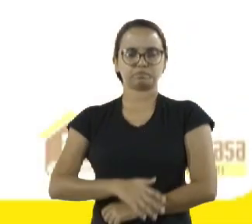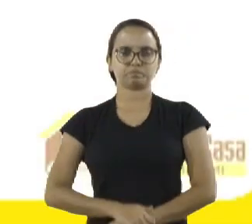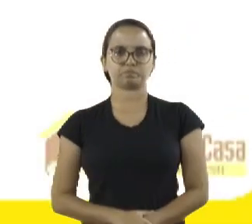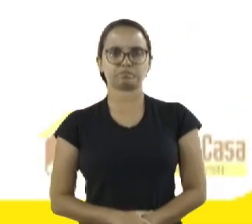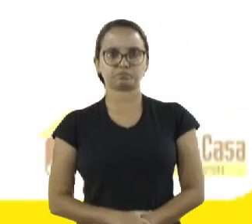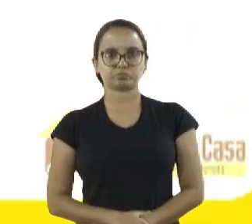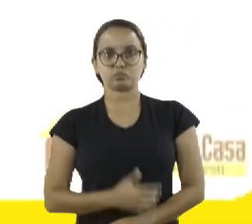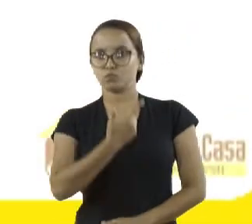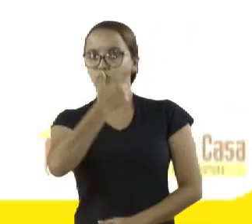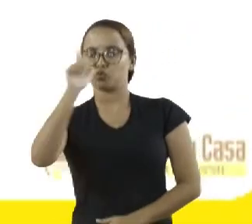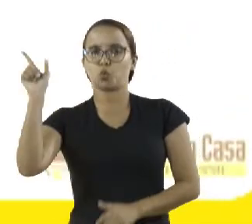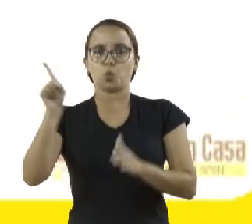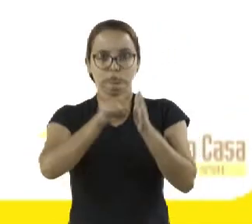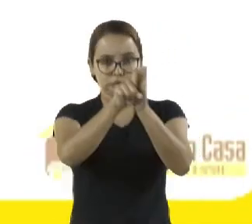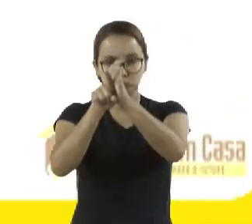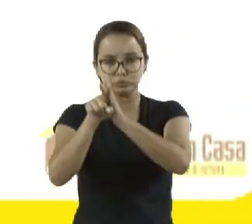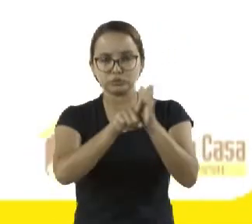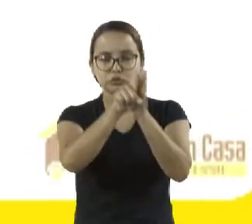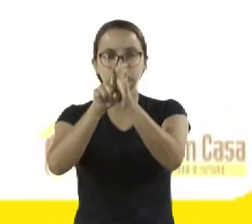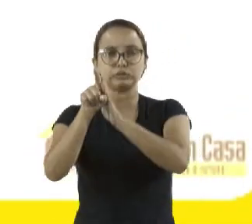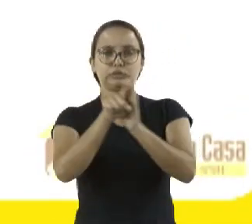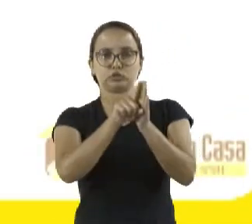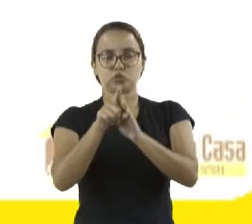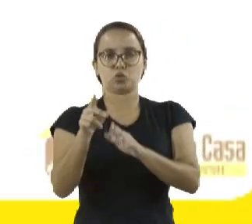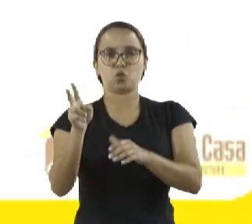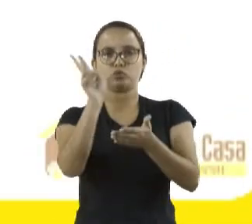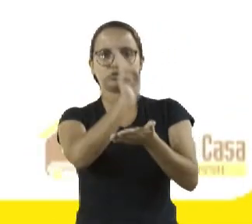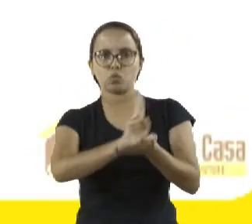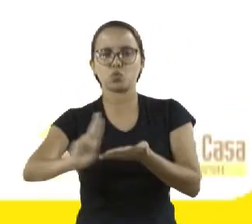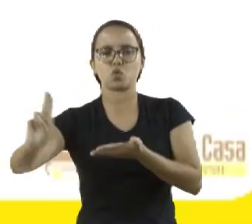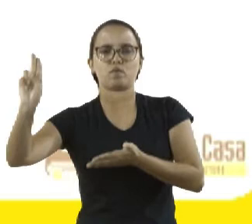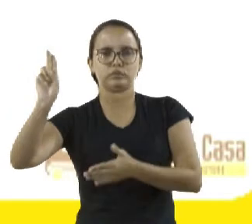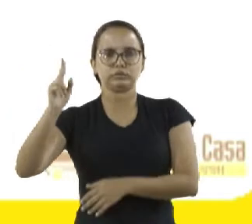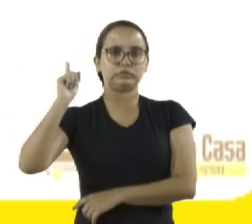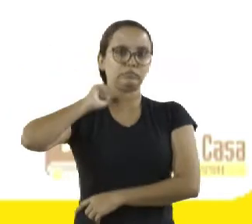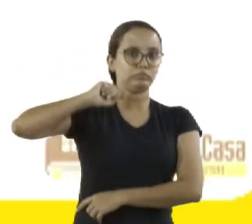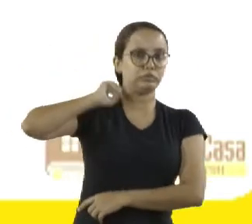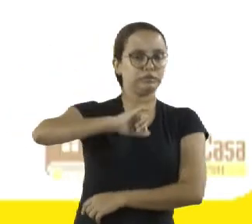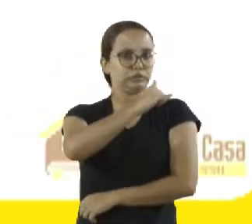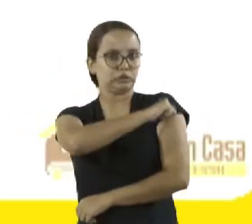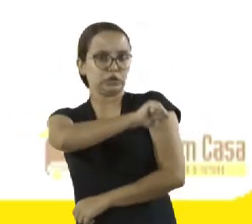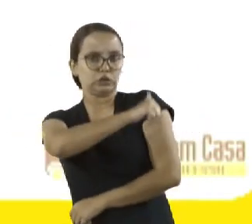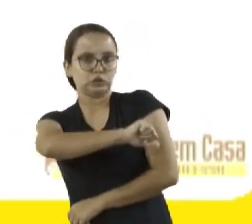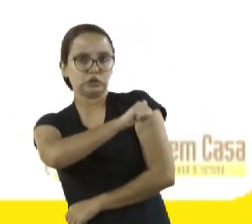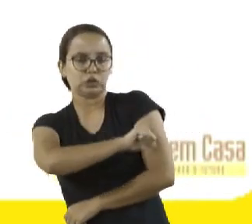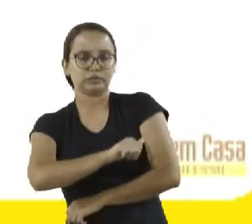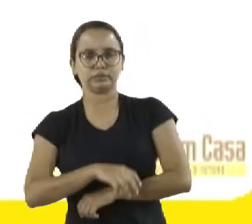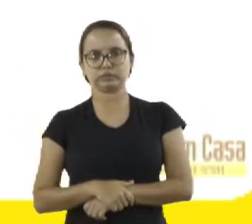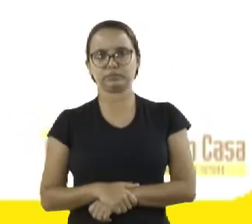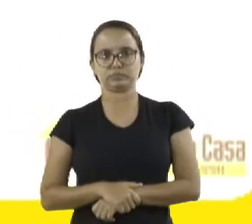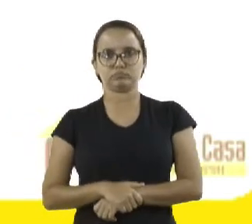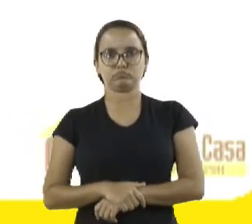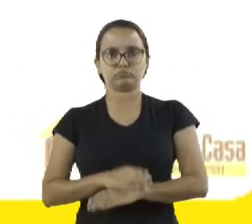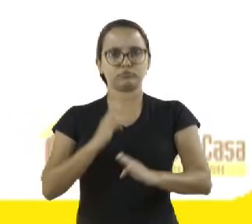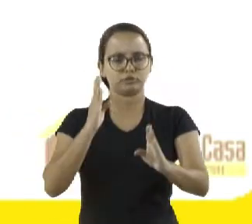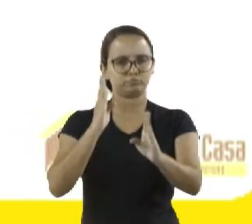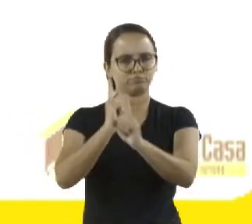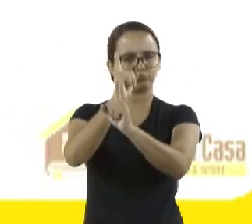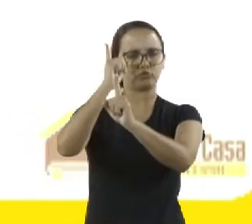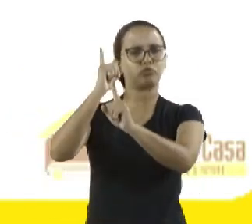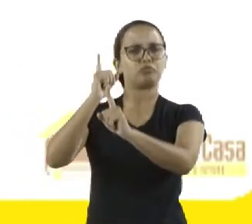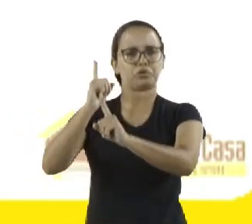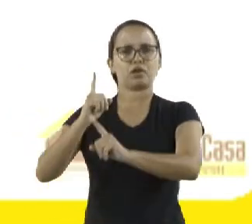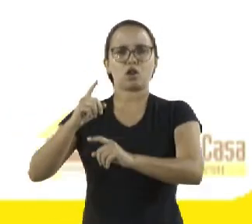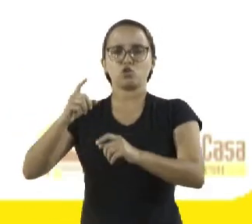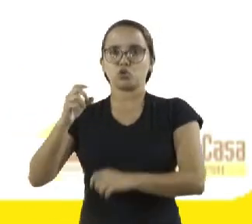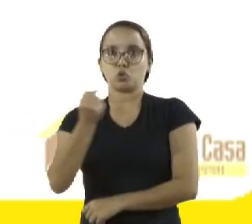Outros pesquisadores da Federal de Minas Gerais e do Rio de Janeiro acabaram de atestar que o número de mortes por doenças cardiovasculares